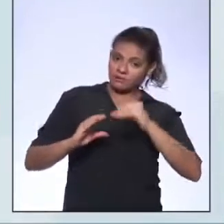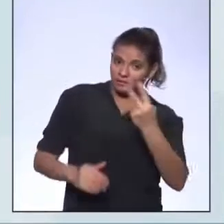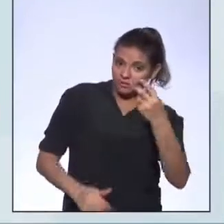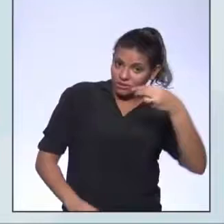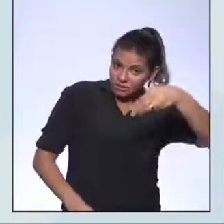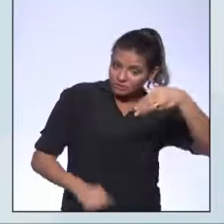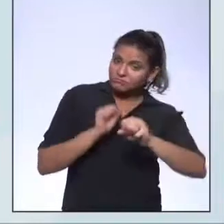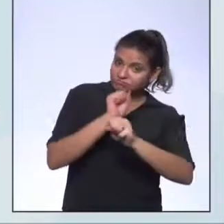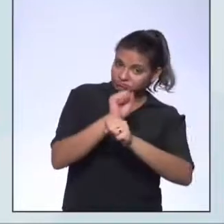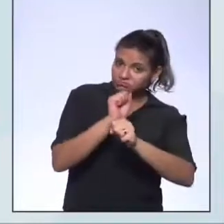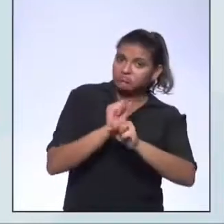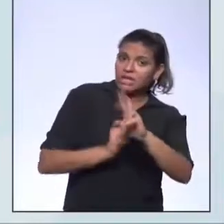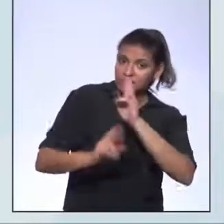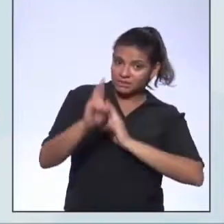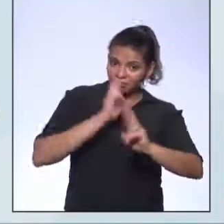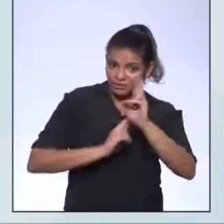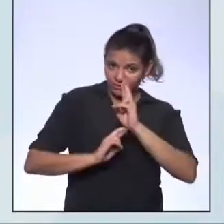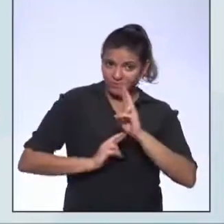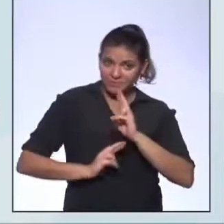voltamos com as respostas.